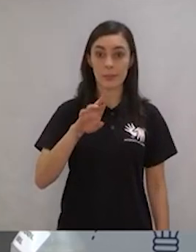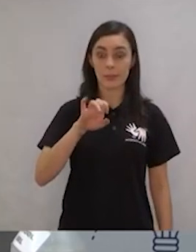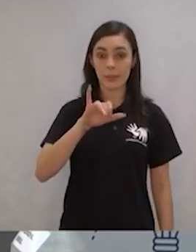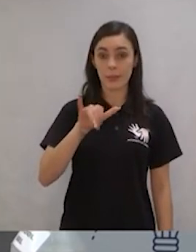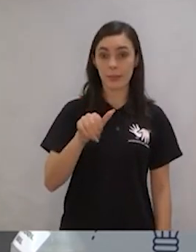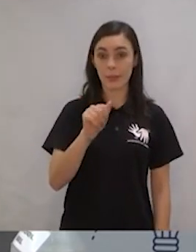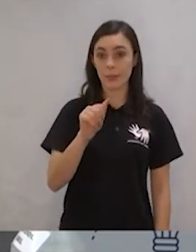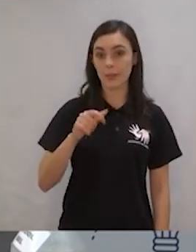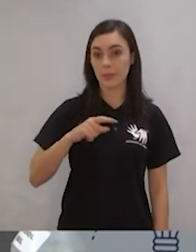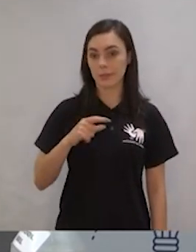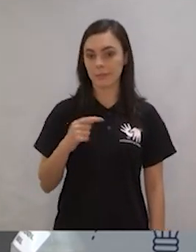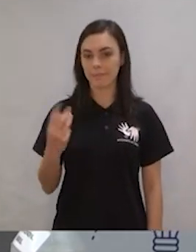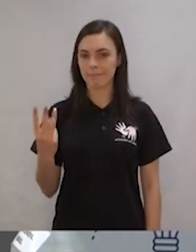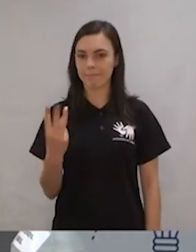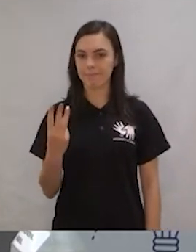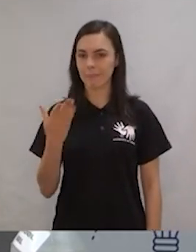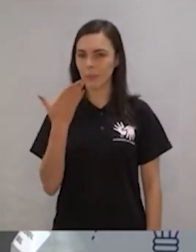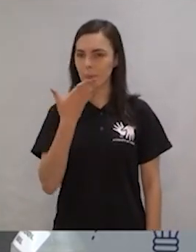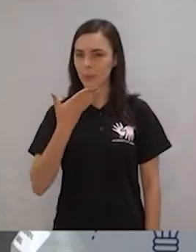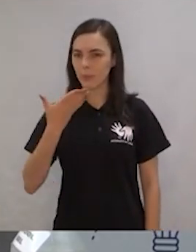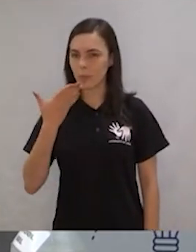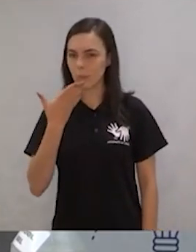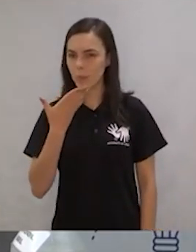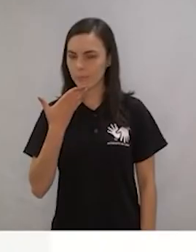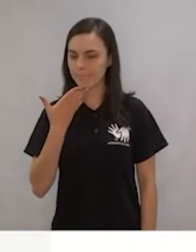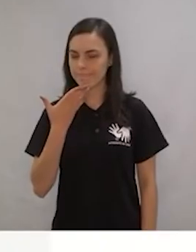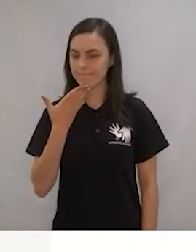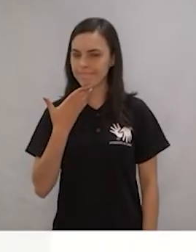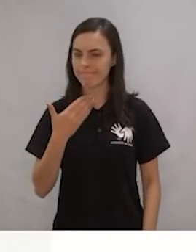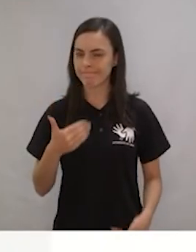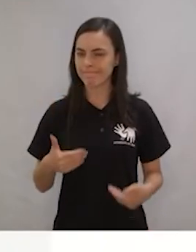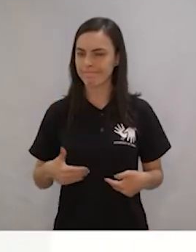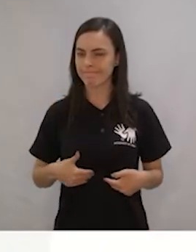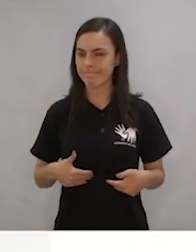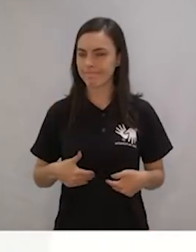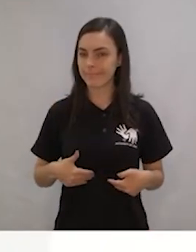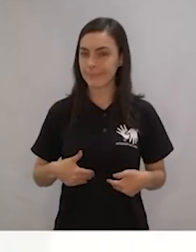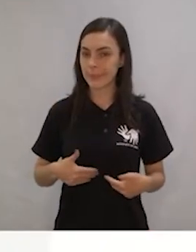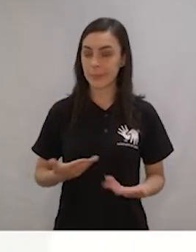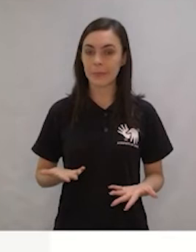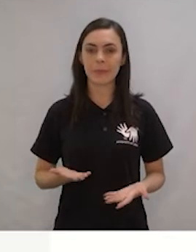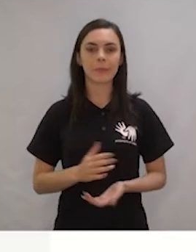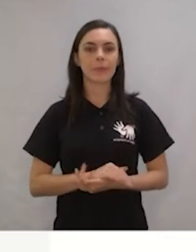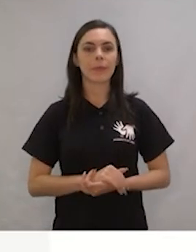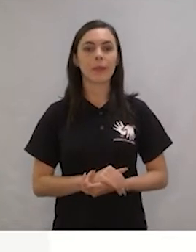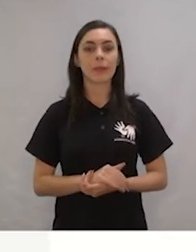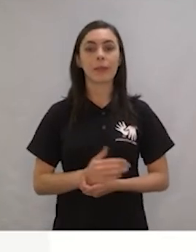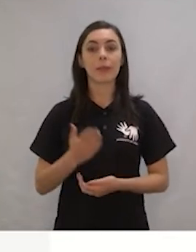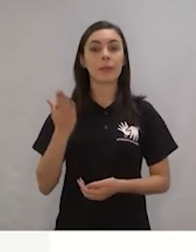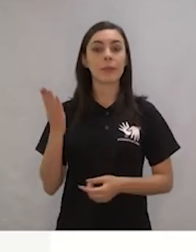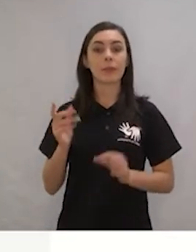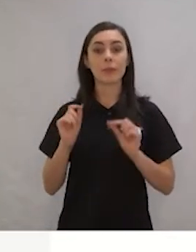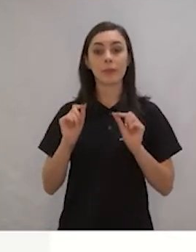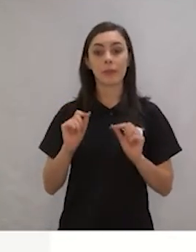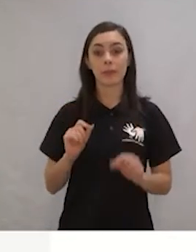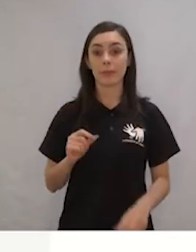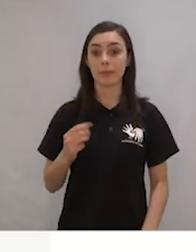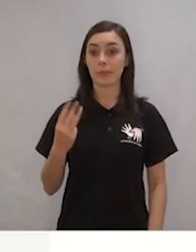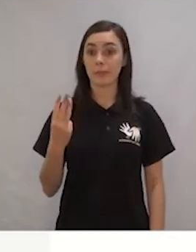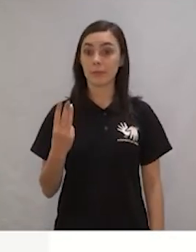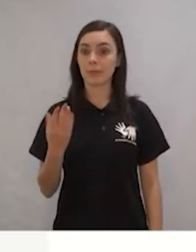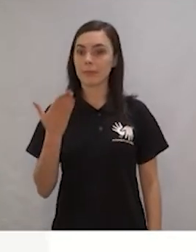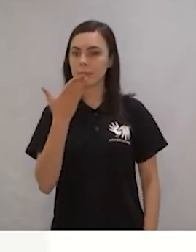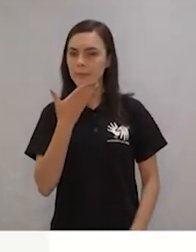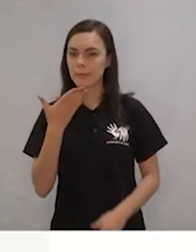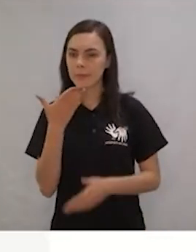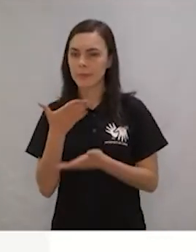cerejas em 3 tortas. Já me dá uma fome. Então, vamos lá. Então, aqui eu tenho